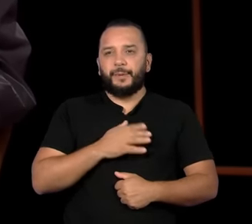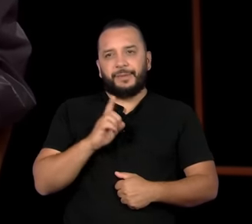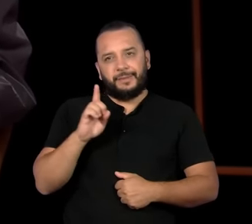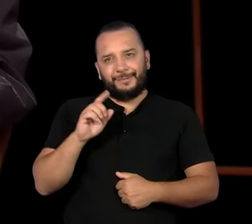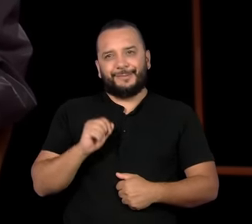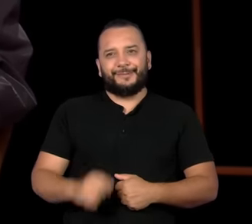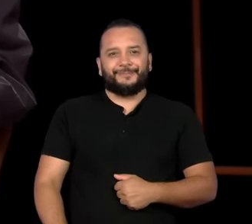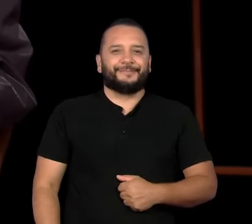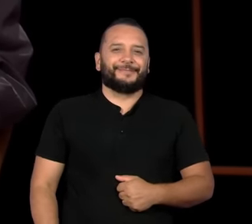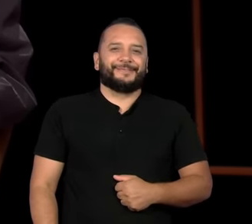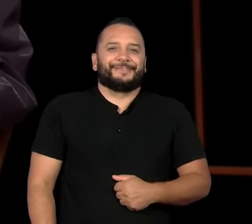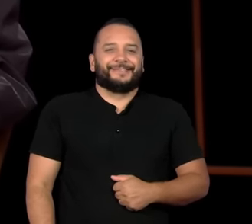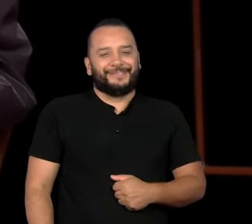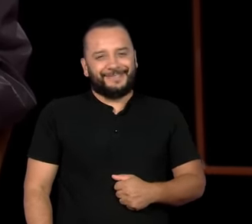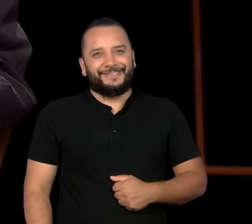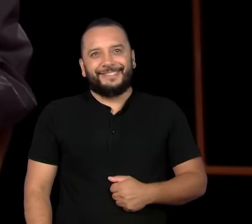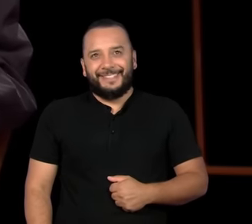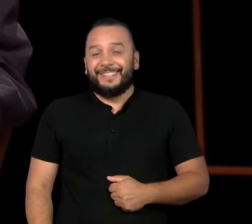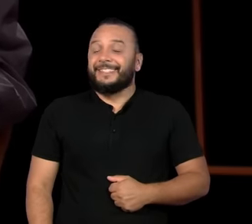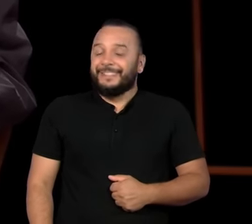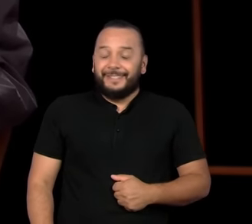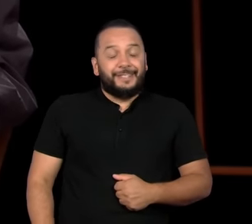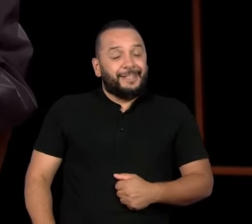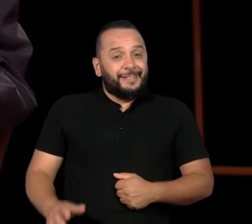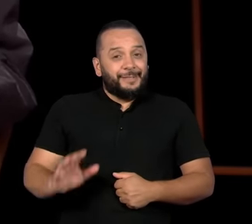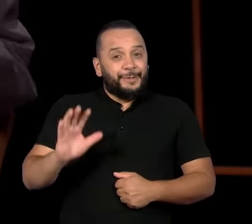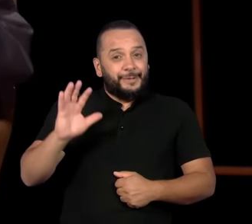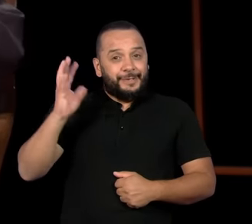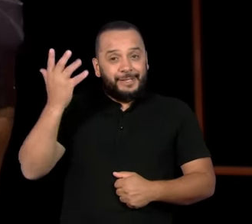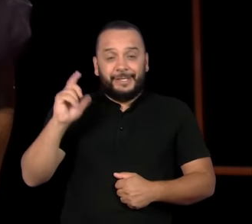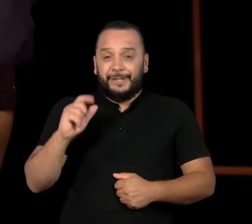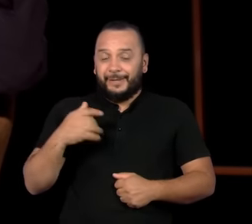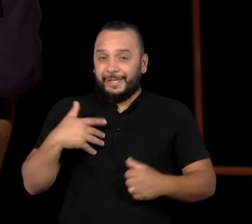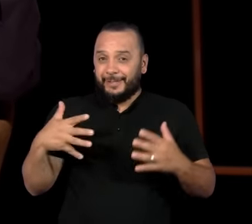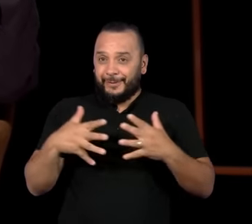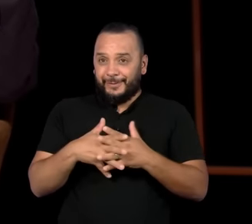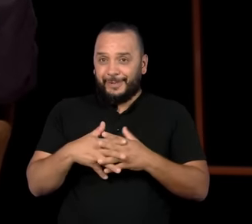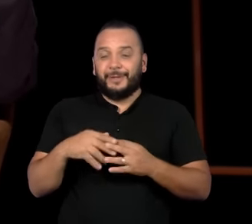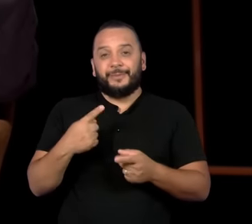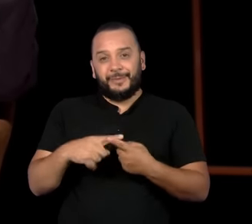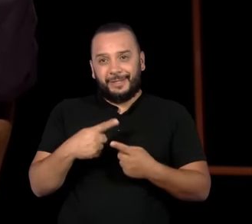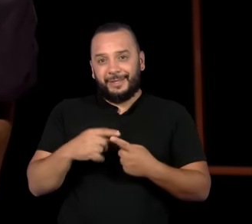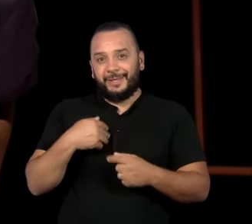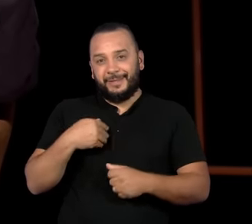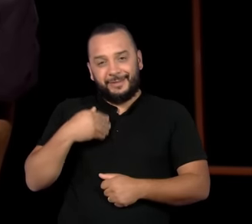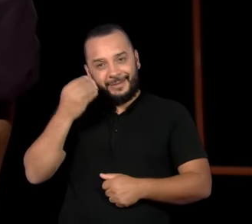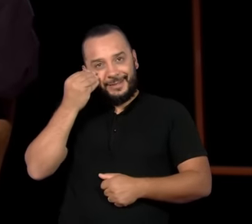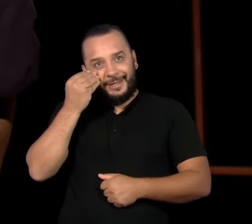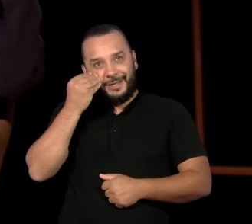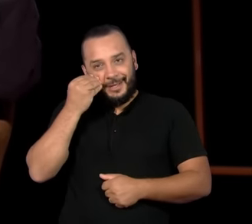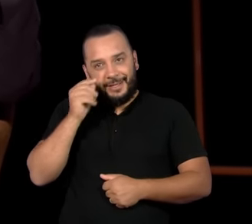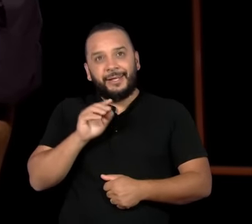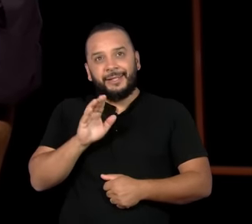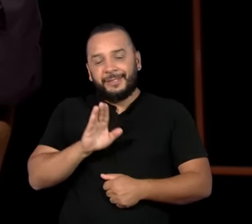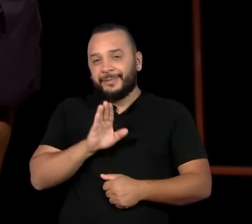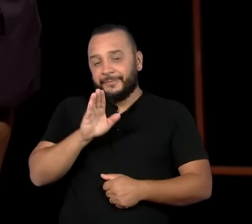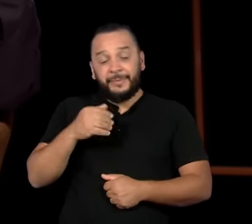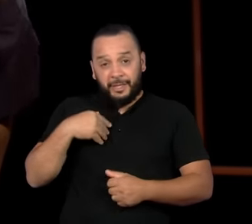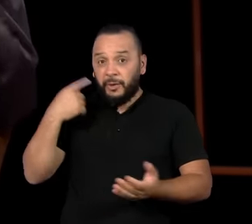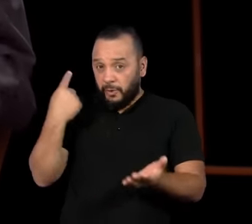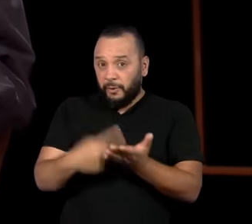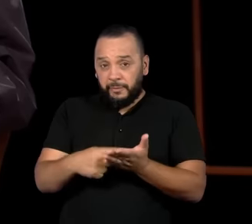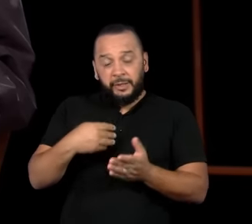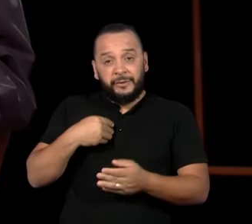aí deu uma encrenca, porque eu fui fazer o teste, porque ele marcou o dia para eu ir